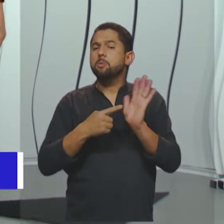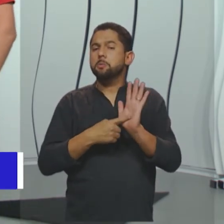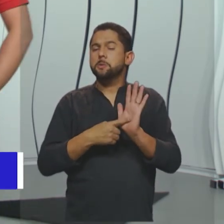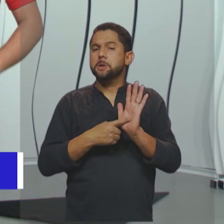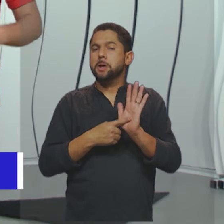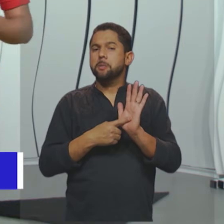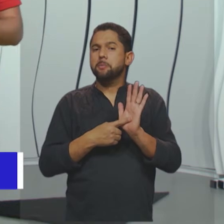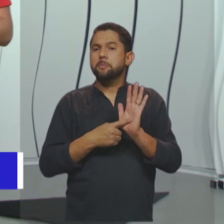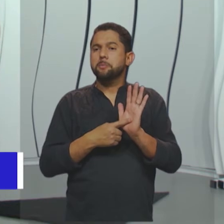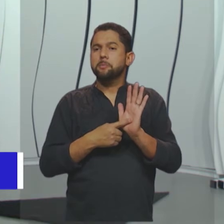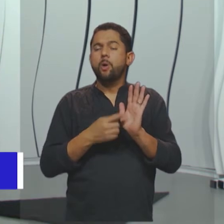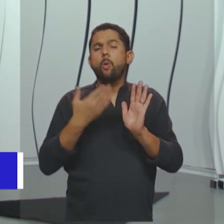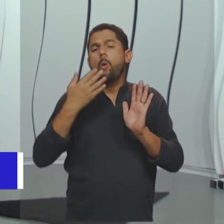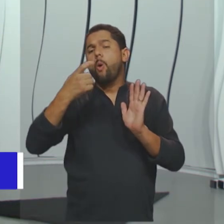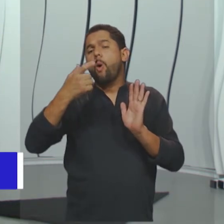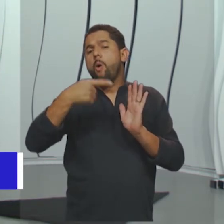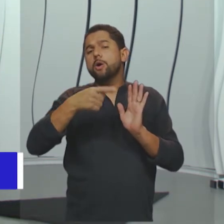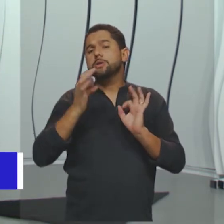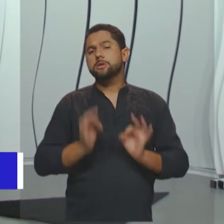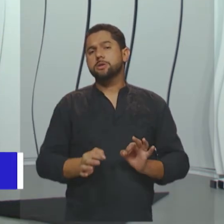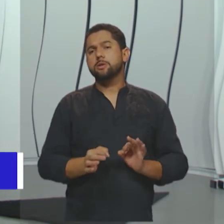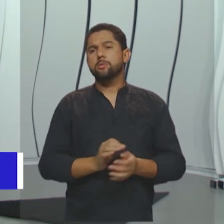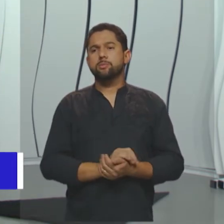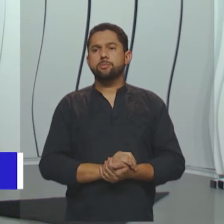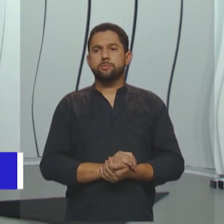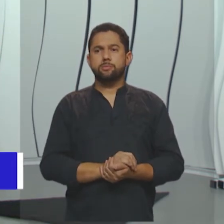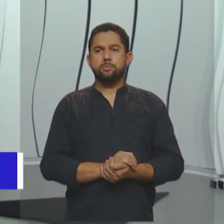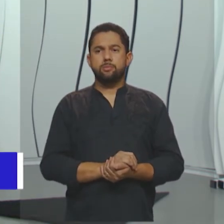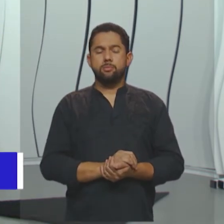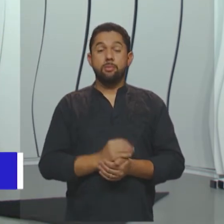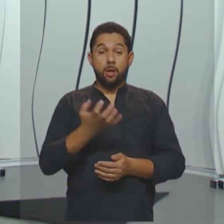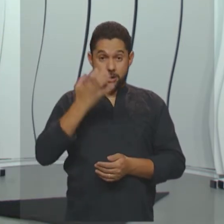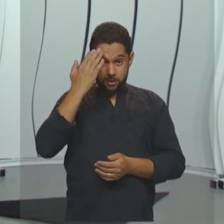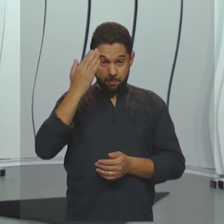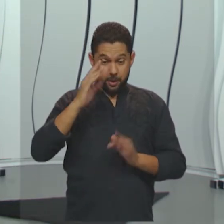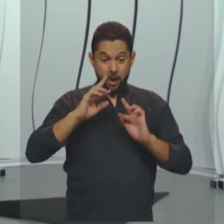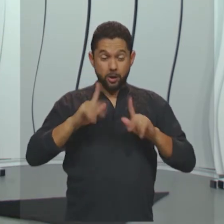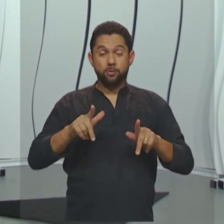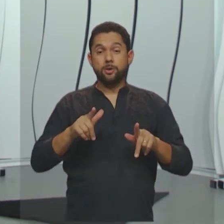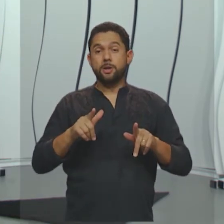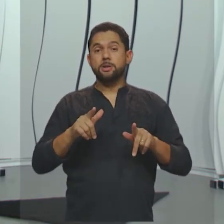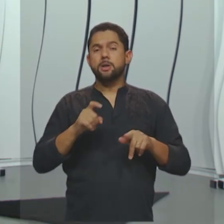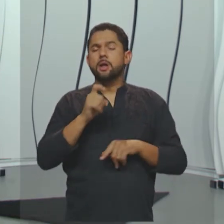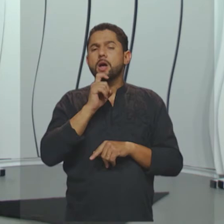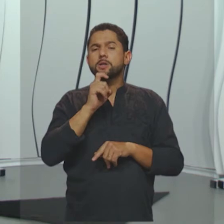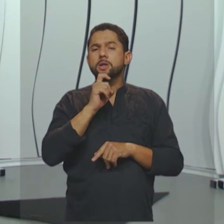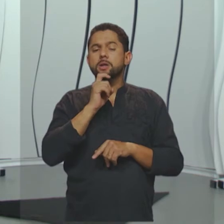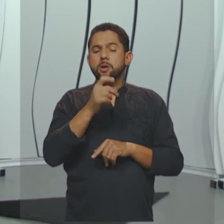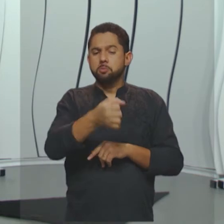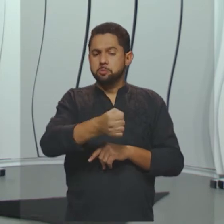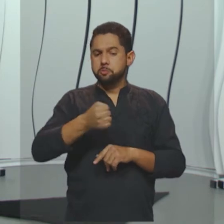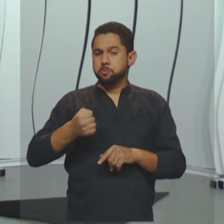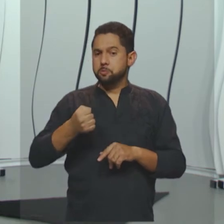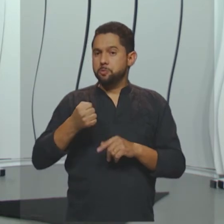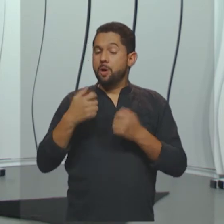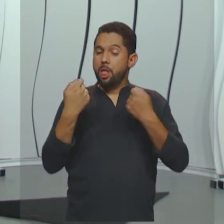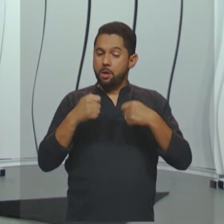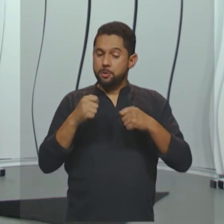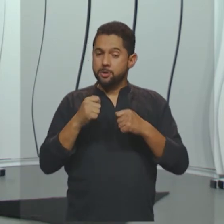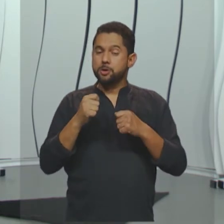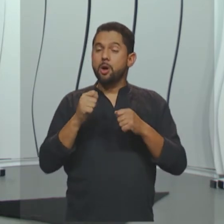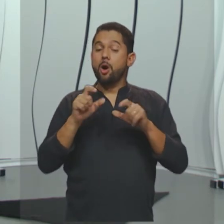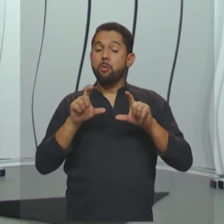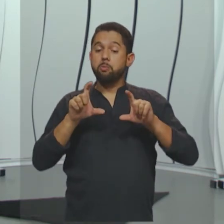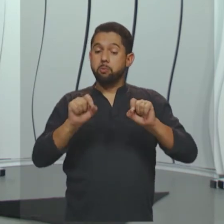veja bem, se ele quer medir a diferença de potencial da geladeira, ele tem que colocar o